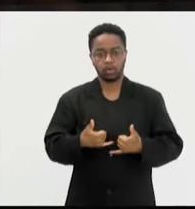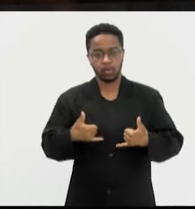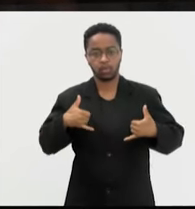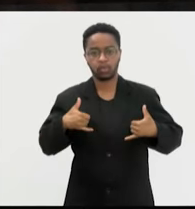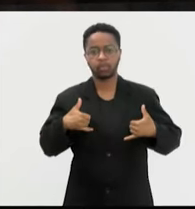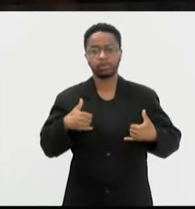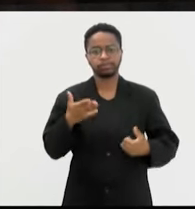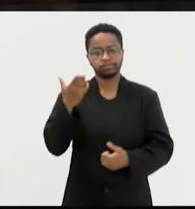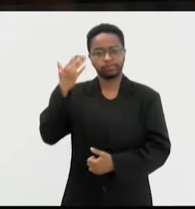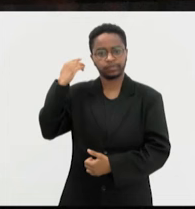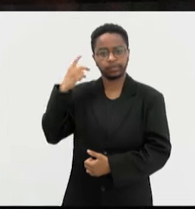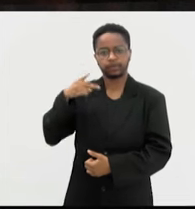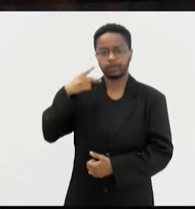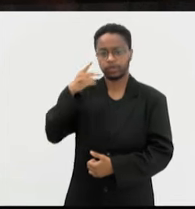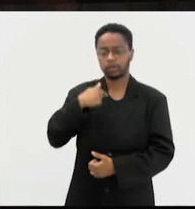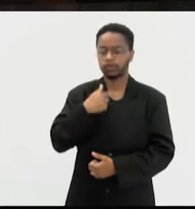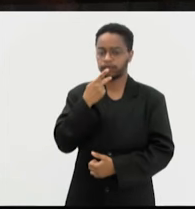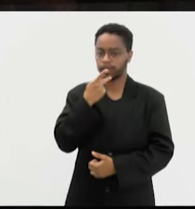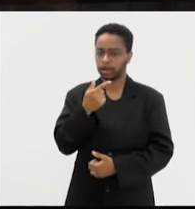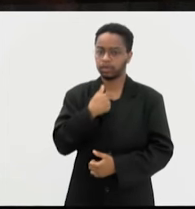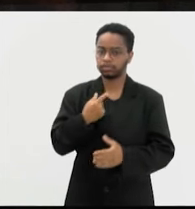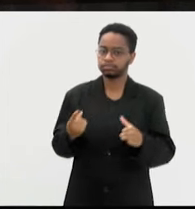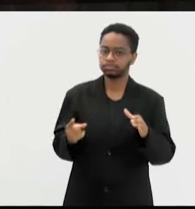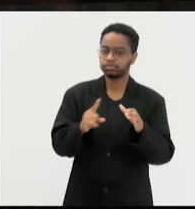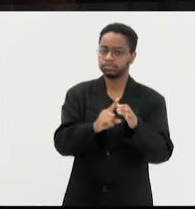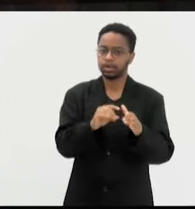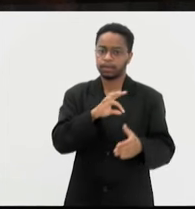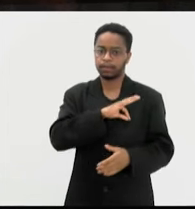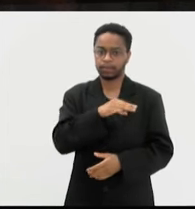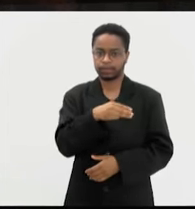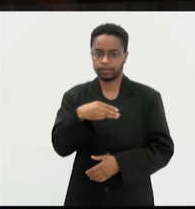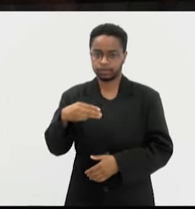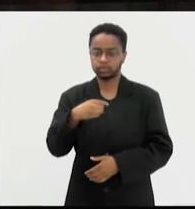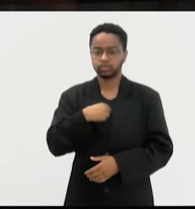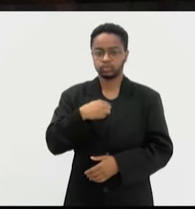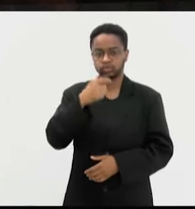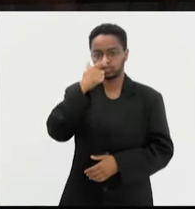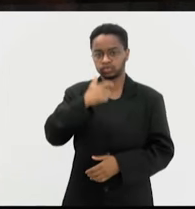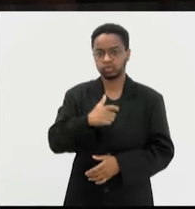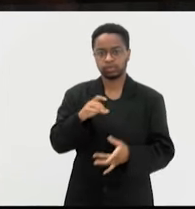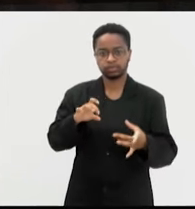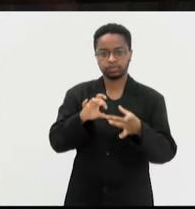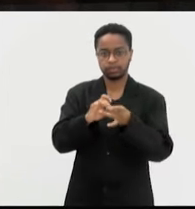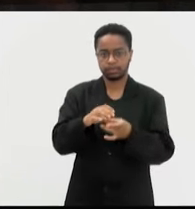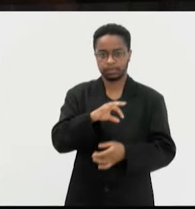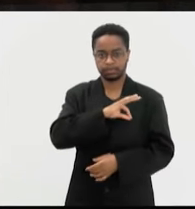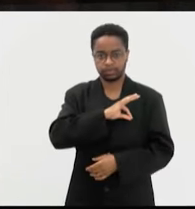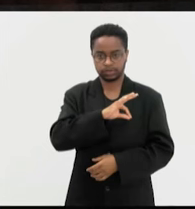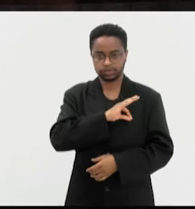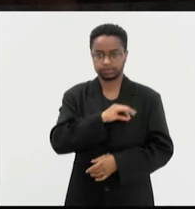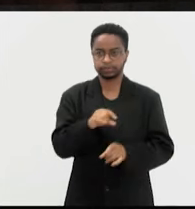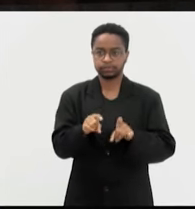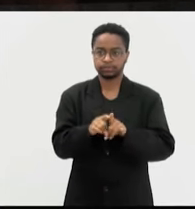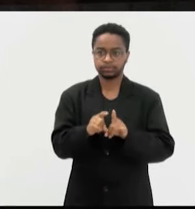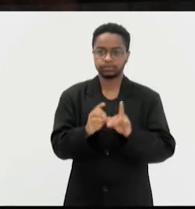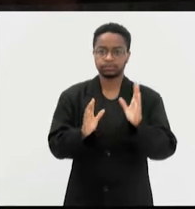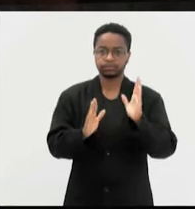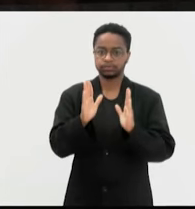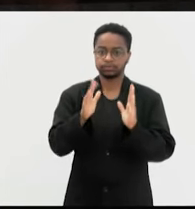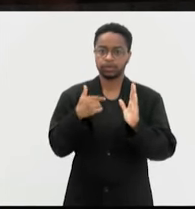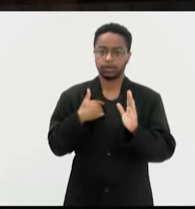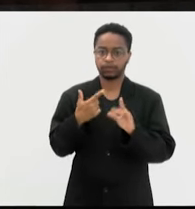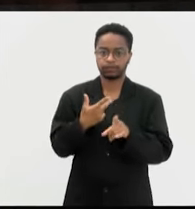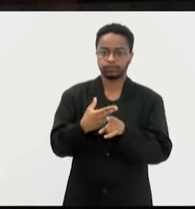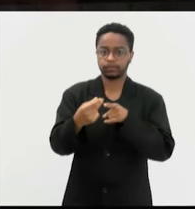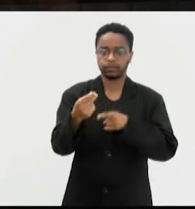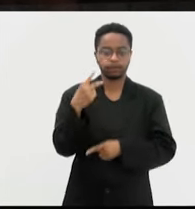vereador de falar que pertenço à Polícia Militar do Estado do Rio de Janeiro sou soldado da polícia e quando entrei como Vereador falei que ia